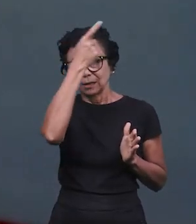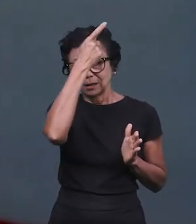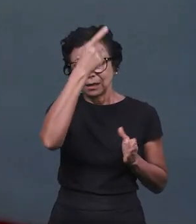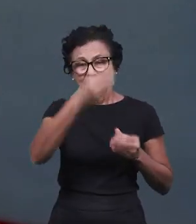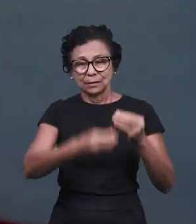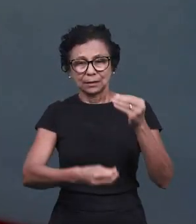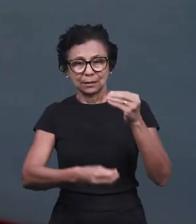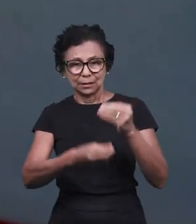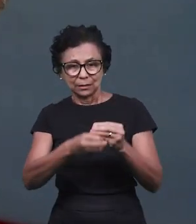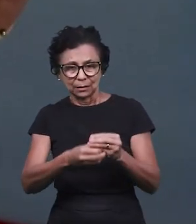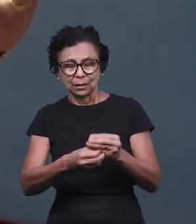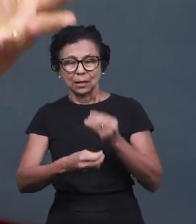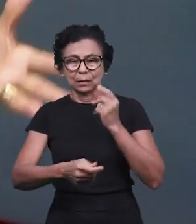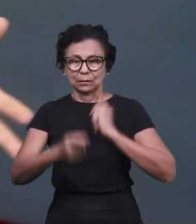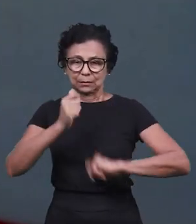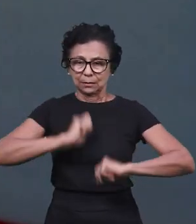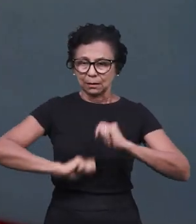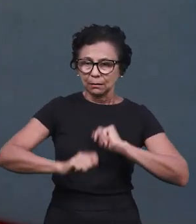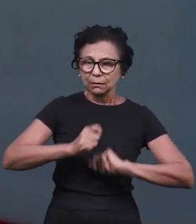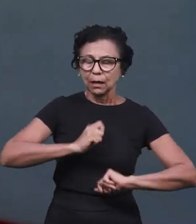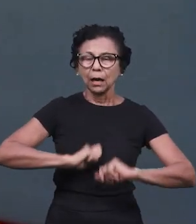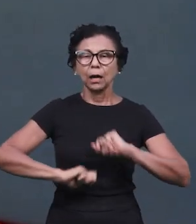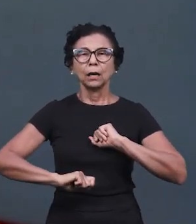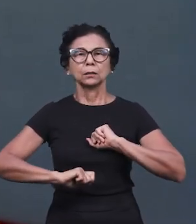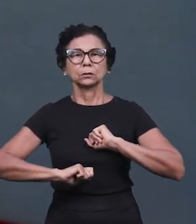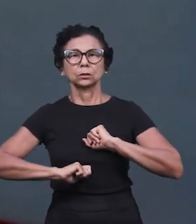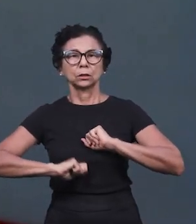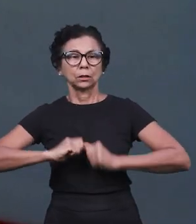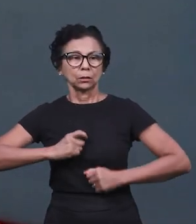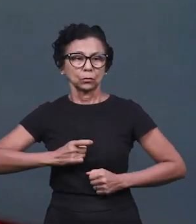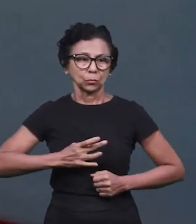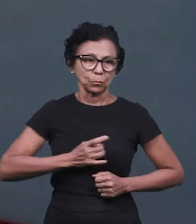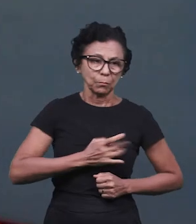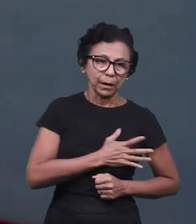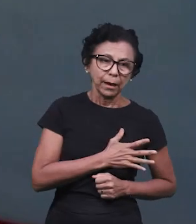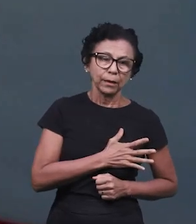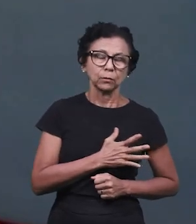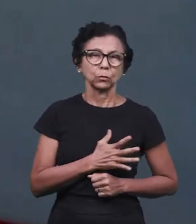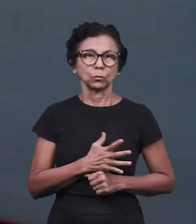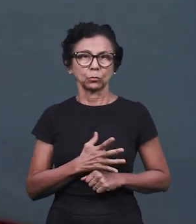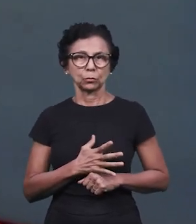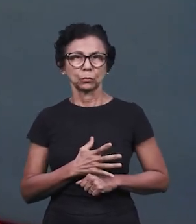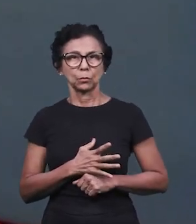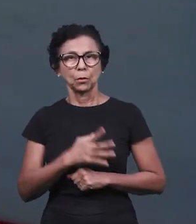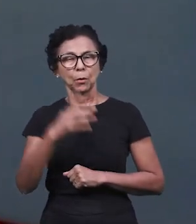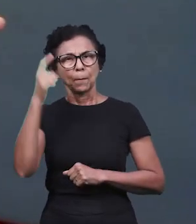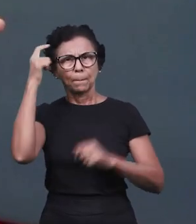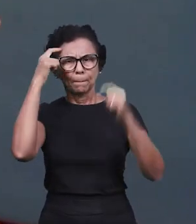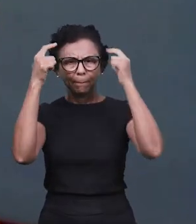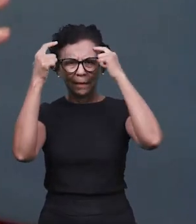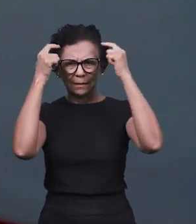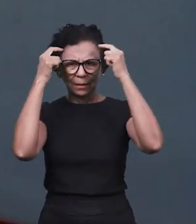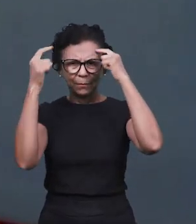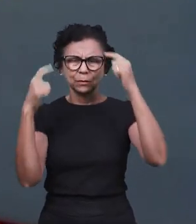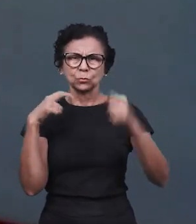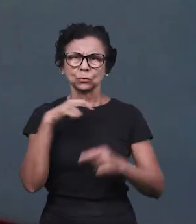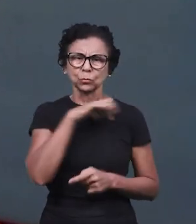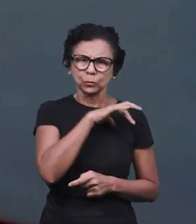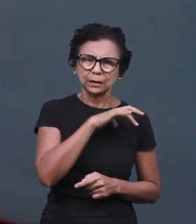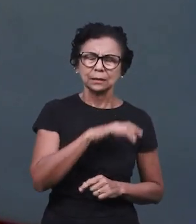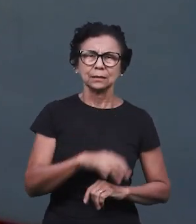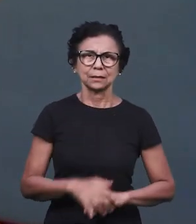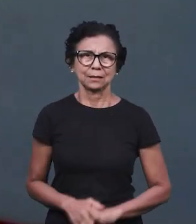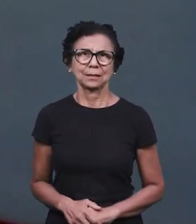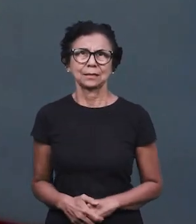com pânico, agora você está com pensamentos ruins. Porque a pior fase da vida, assim, onde você tem que tomar suas decisões,